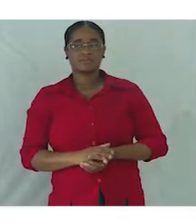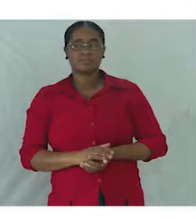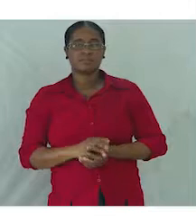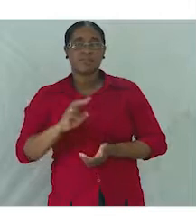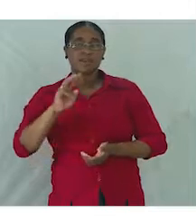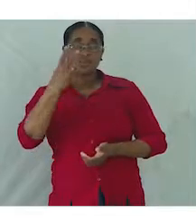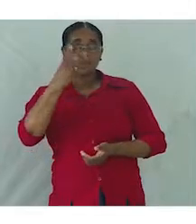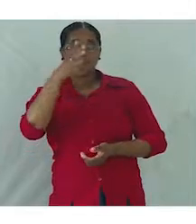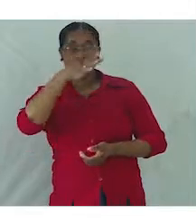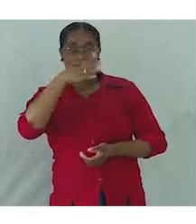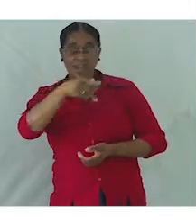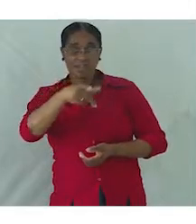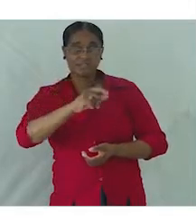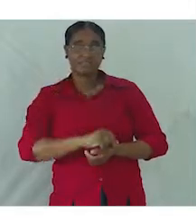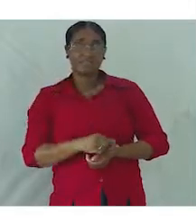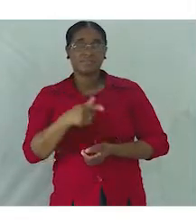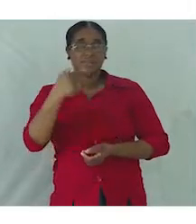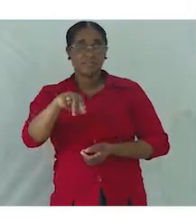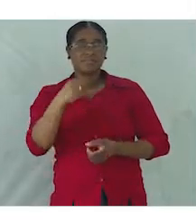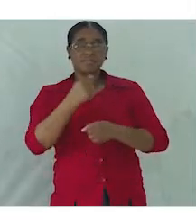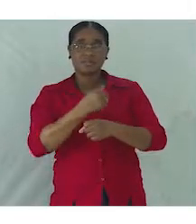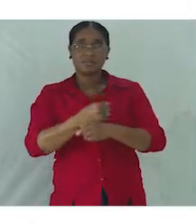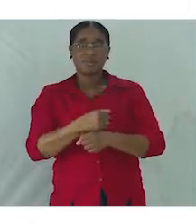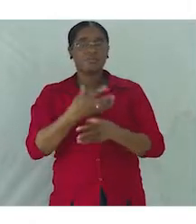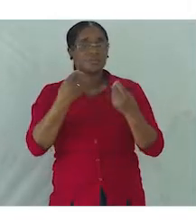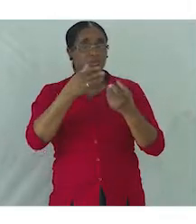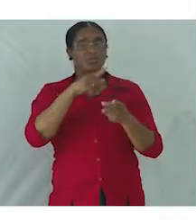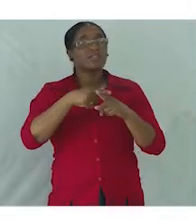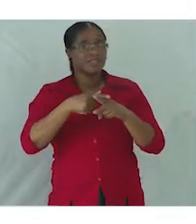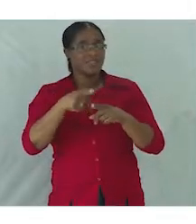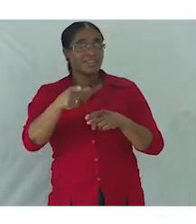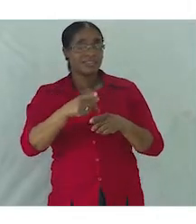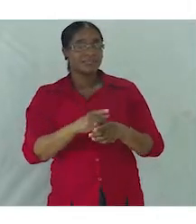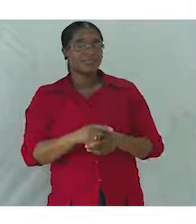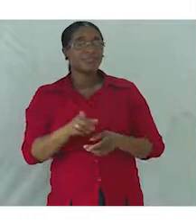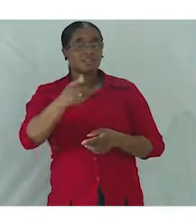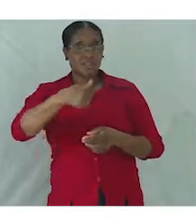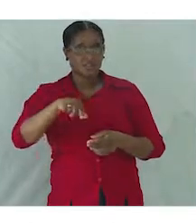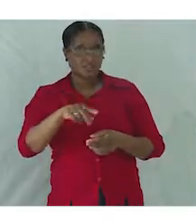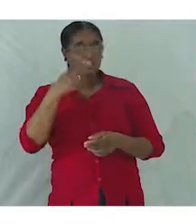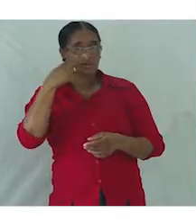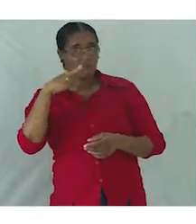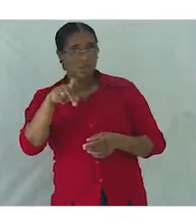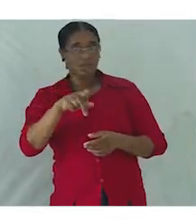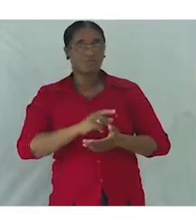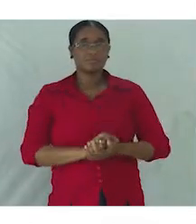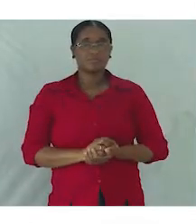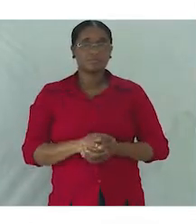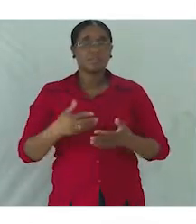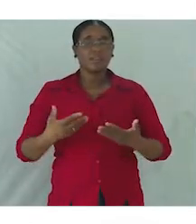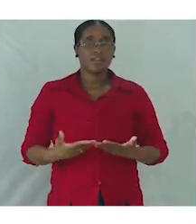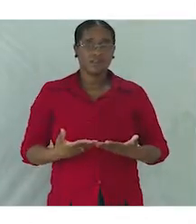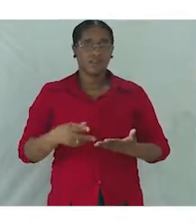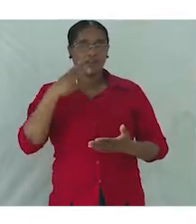A segunda atividade, nós temos um exercício bastante interessante e nós vamos vê-lo.